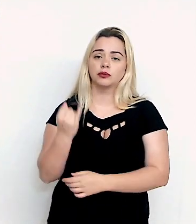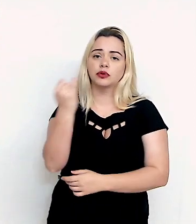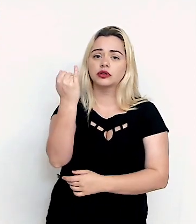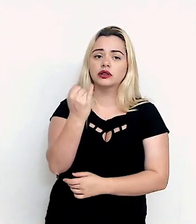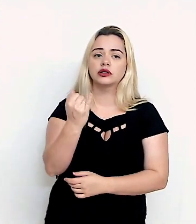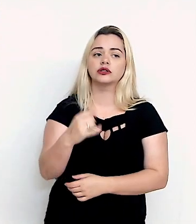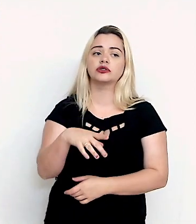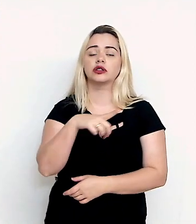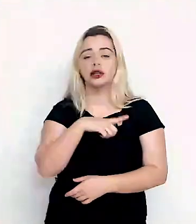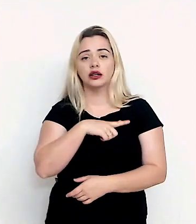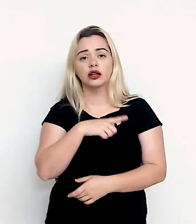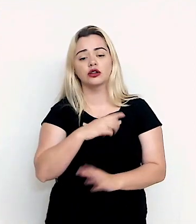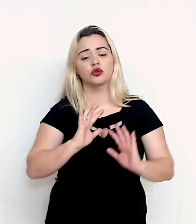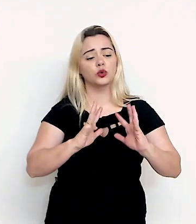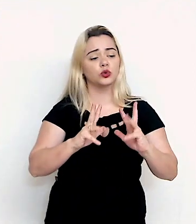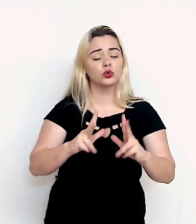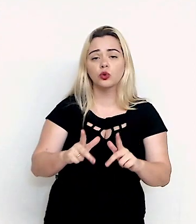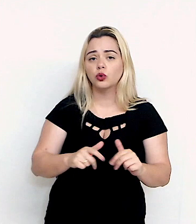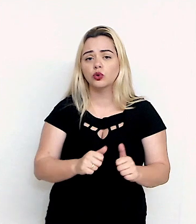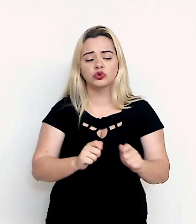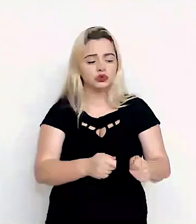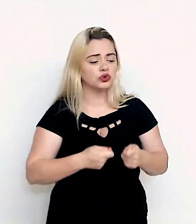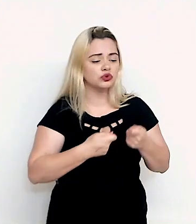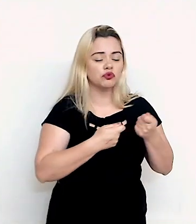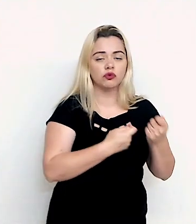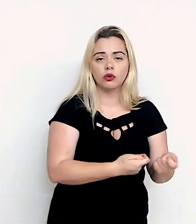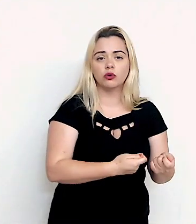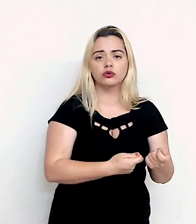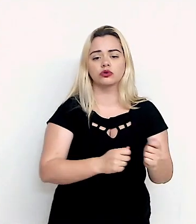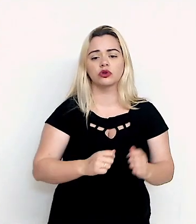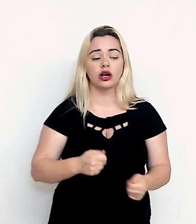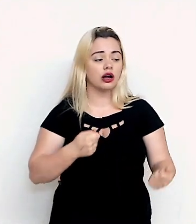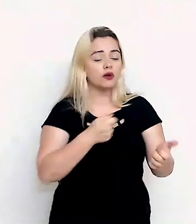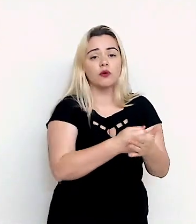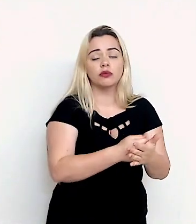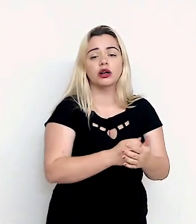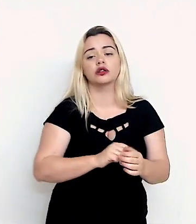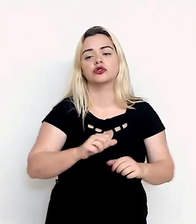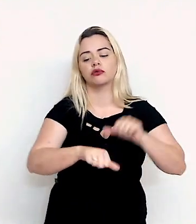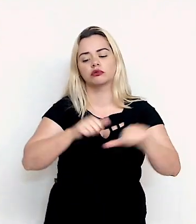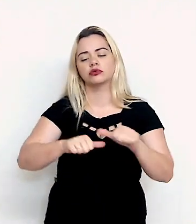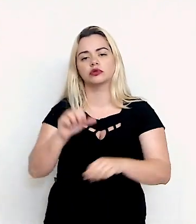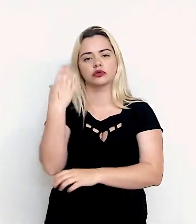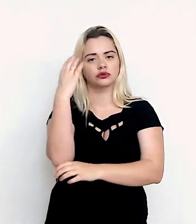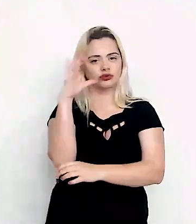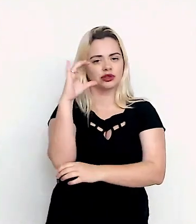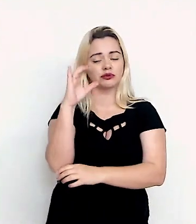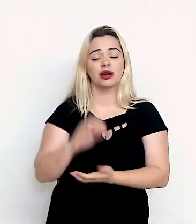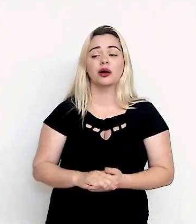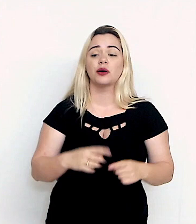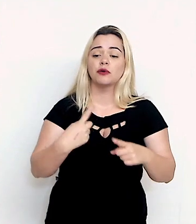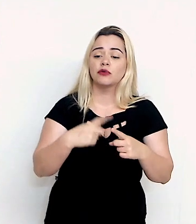presente Cê tem essa questão da Equidade dos esforços de combate à mudança do clima que é muito importante nessas